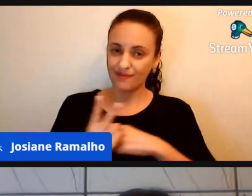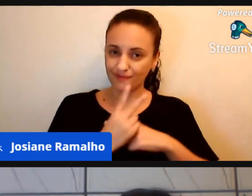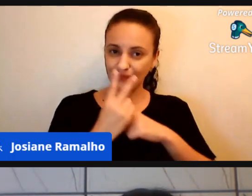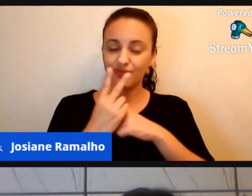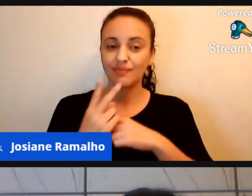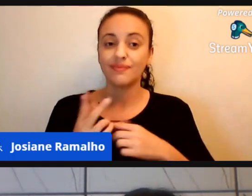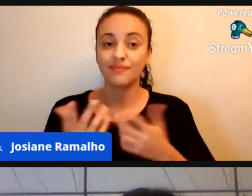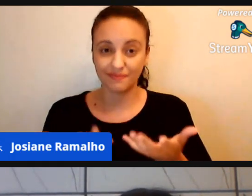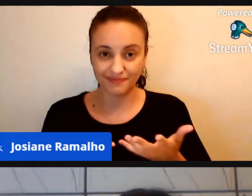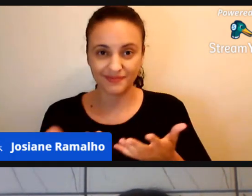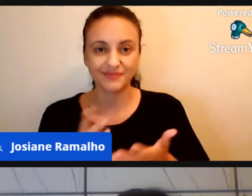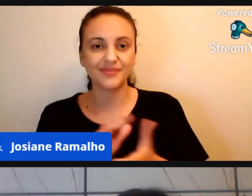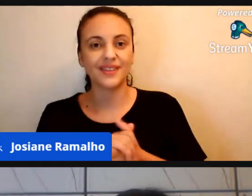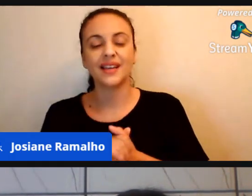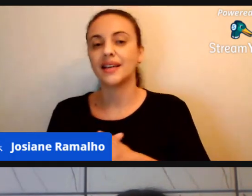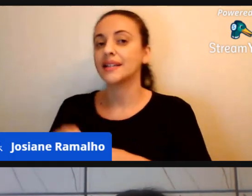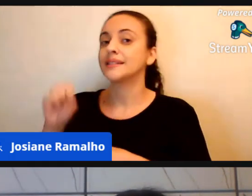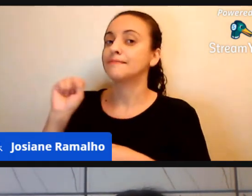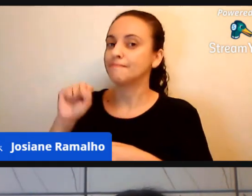Graciele? Sim,